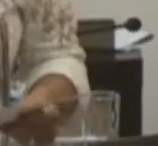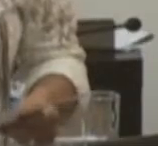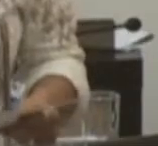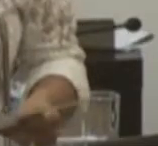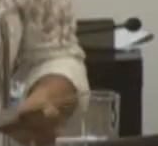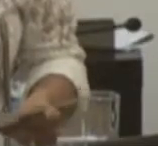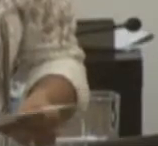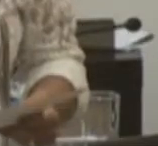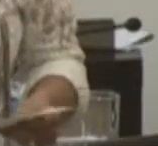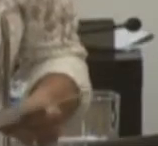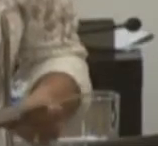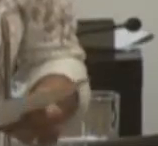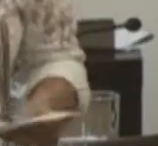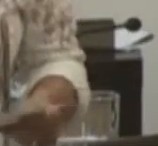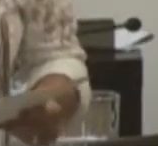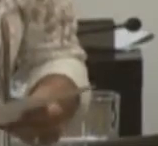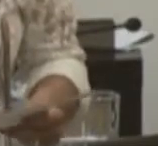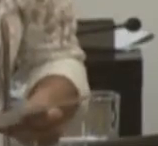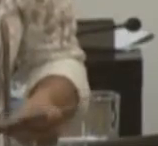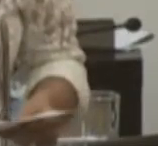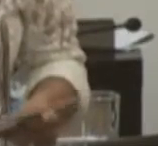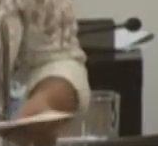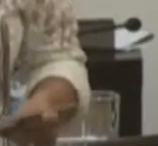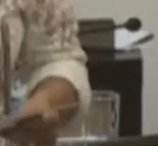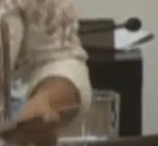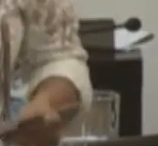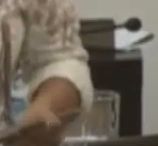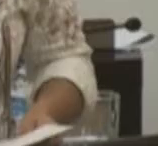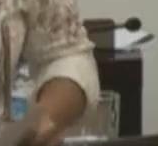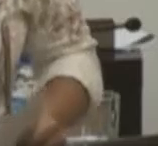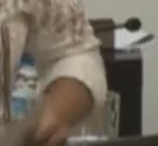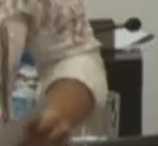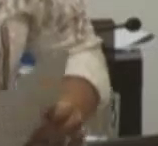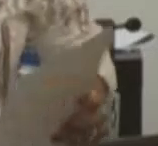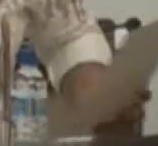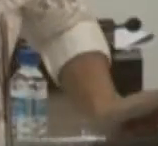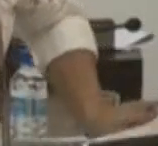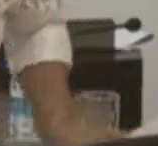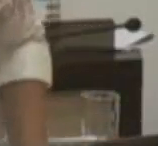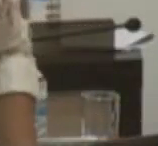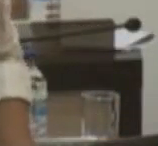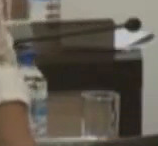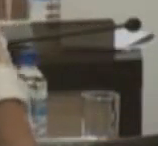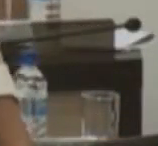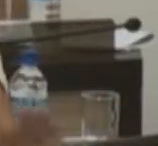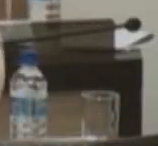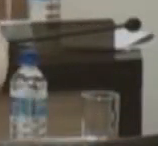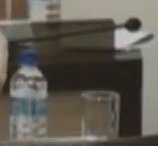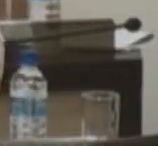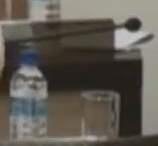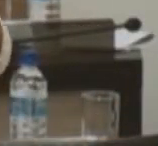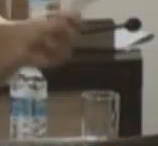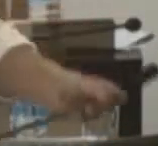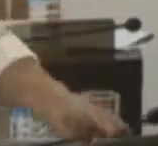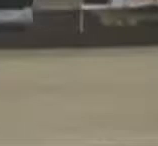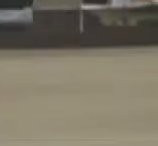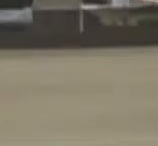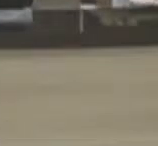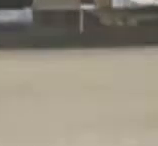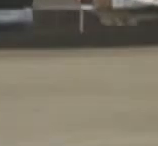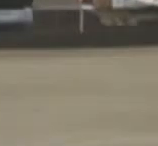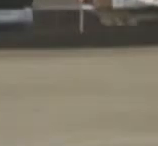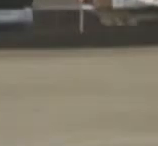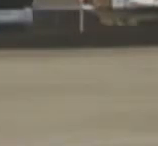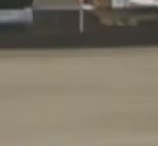faz acontecer um bom trabalho na cidade de Limeira nessa área. Muito obrigado, senhor presidente, obrigado, senhores vereadores.